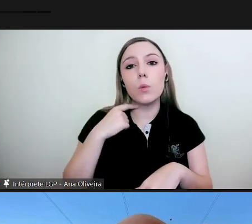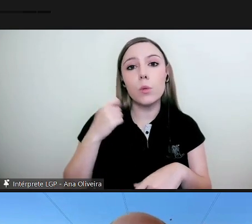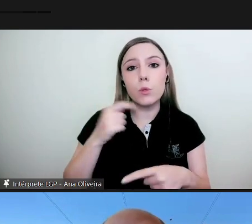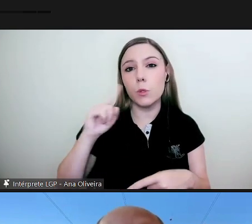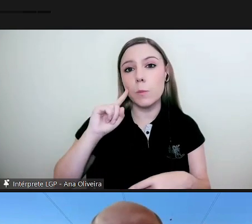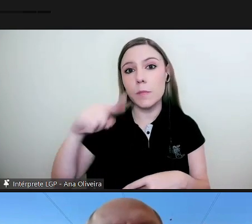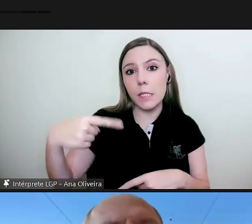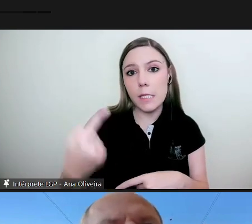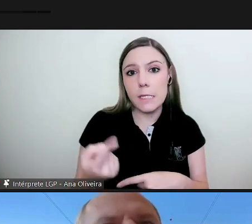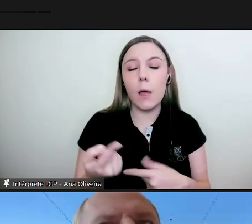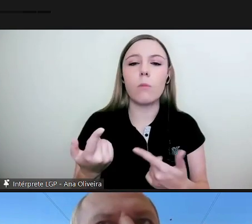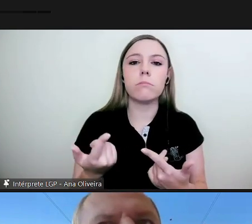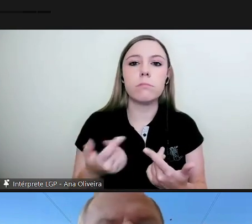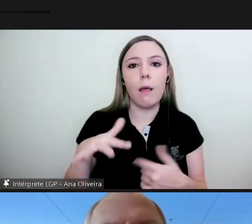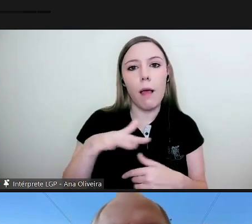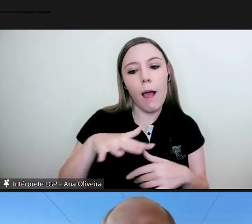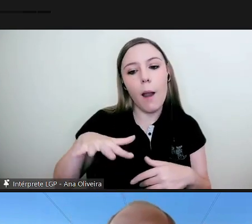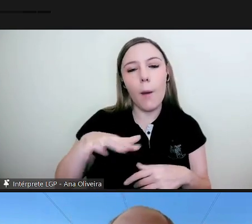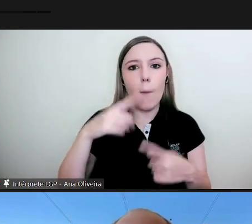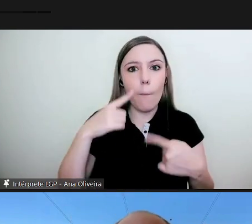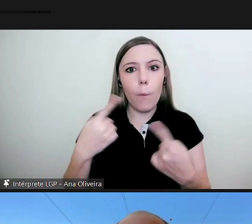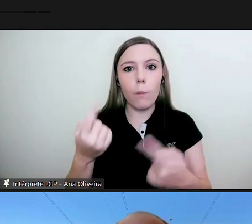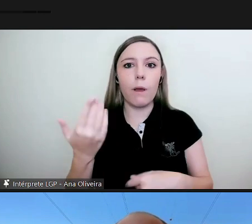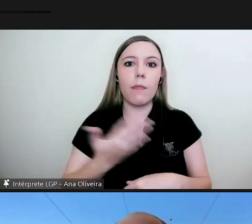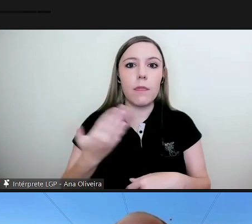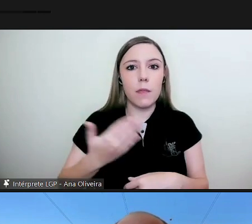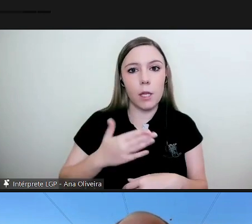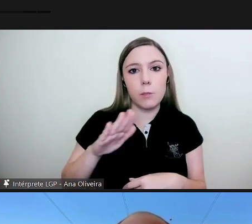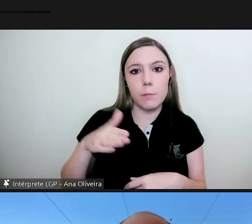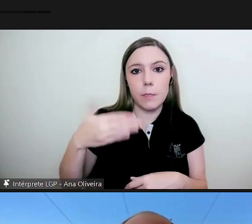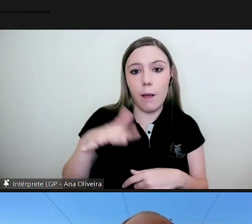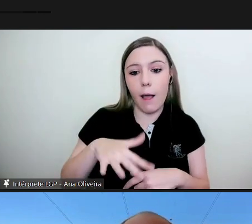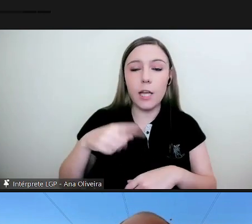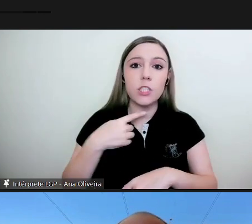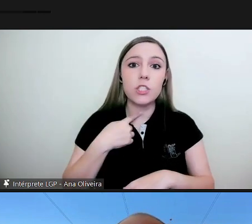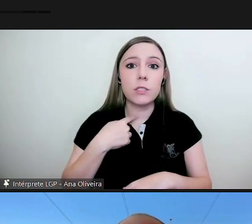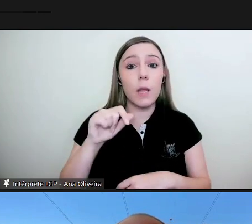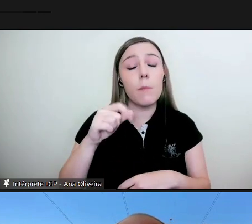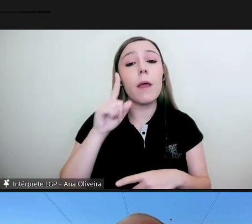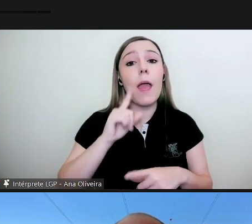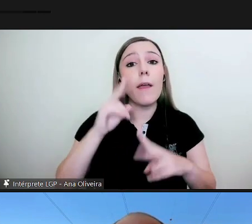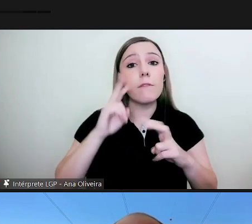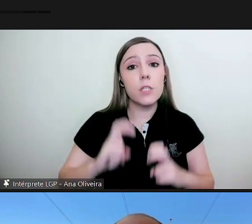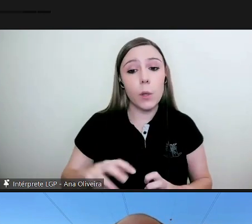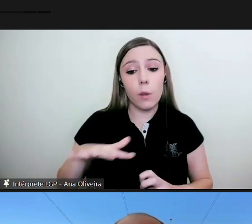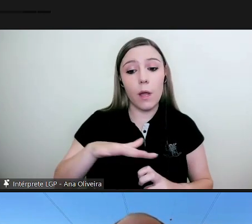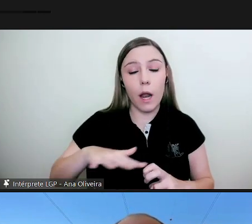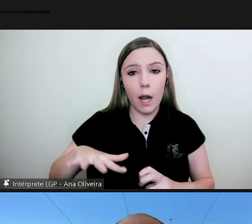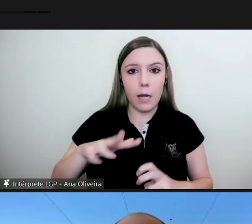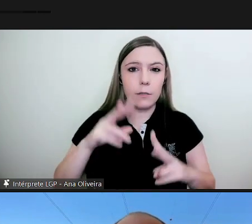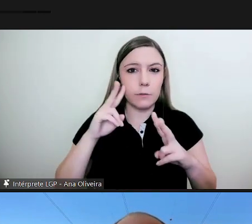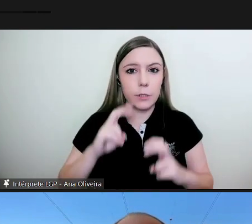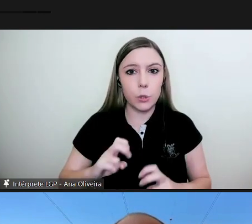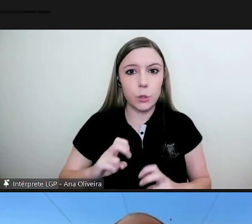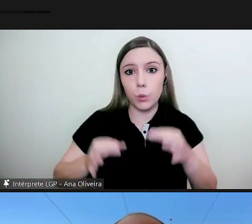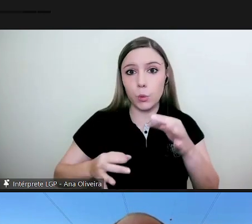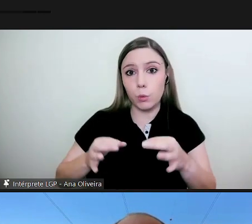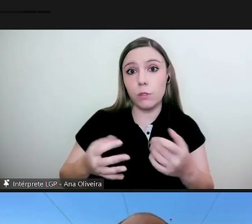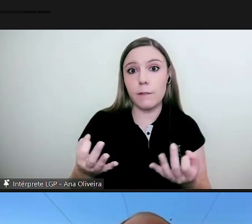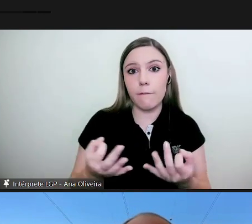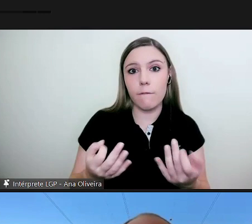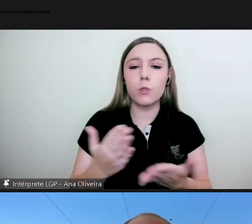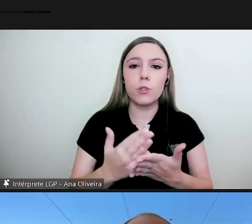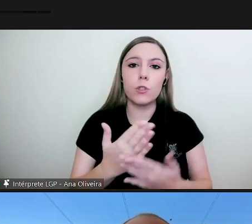Direitos Fundamentais na era digital, é também investigadora do Centro de Investigação em Justiça e Governação da Escola de Direito da Universidade do